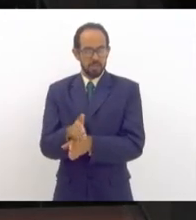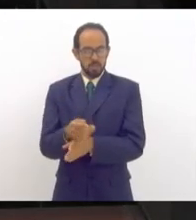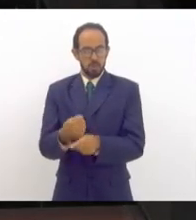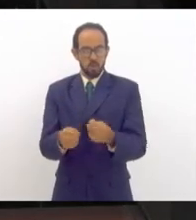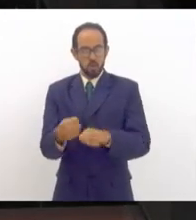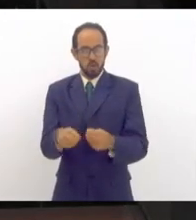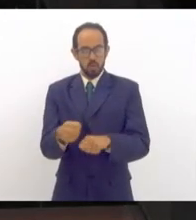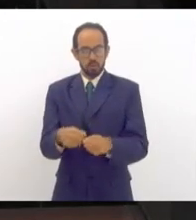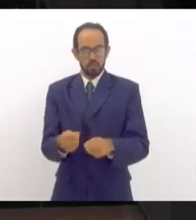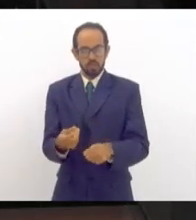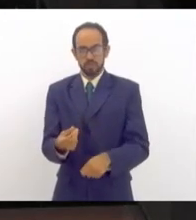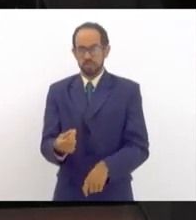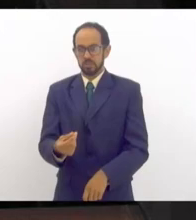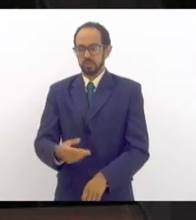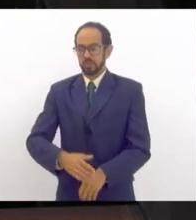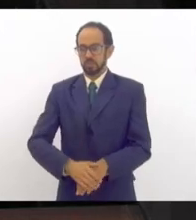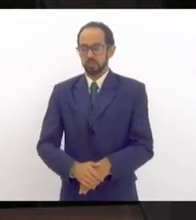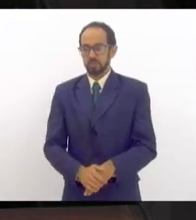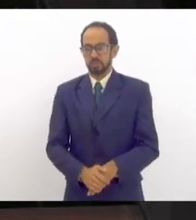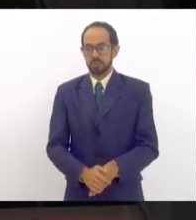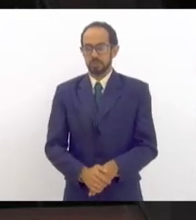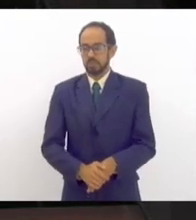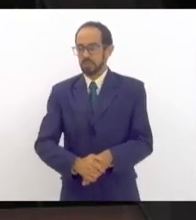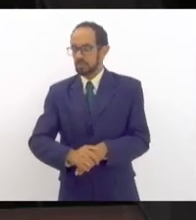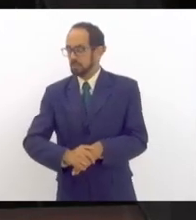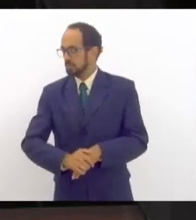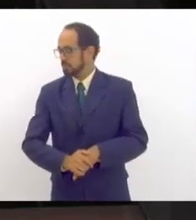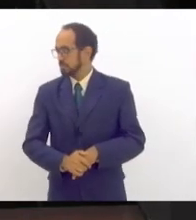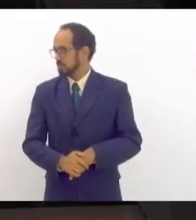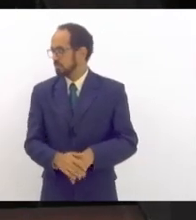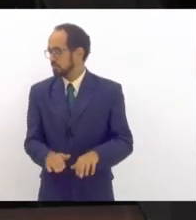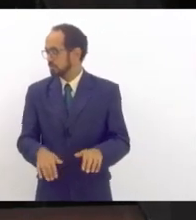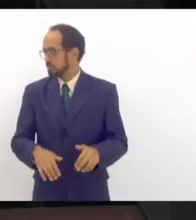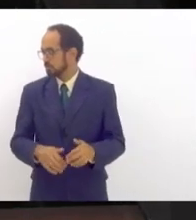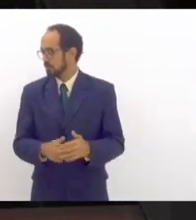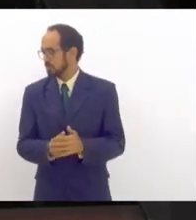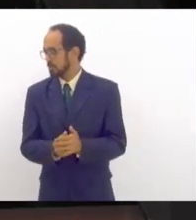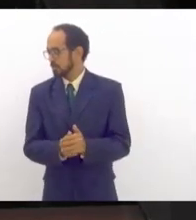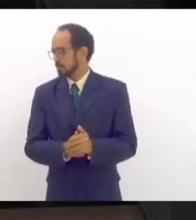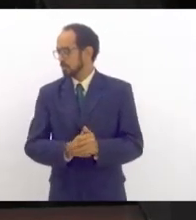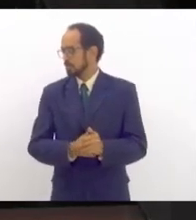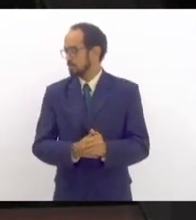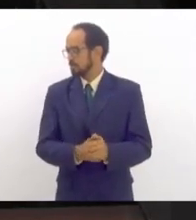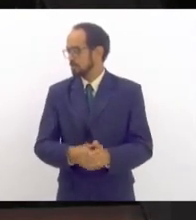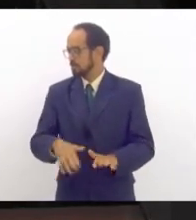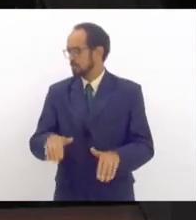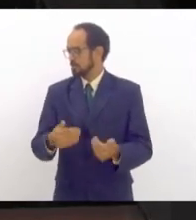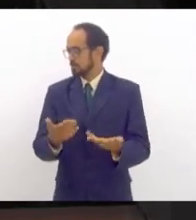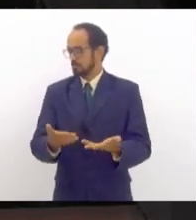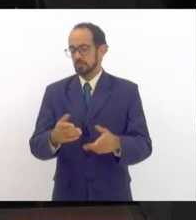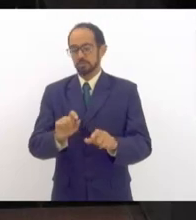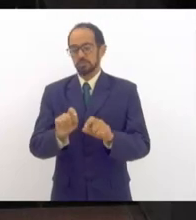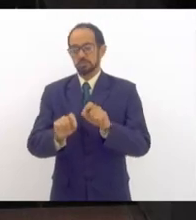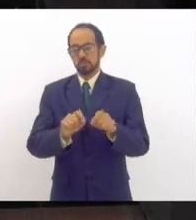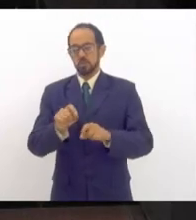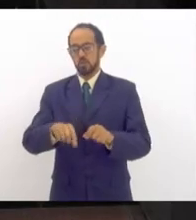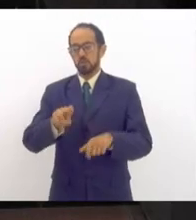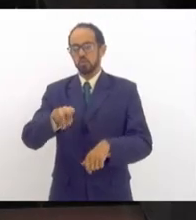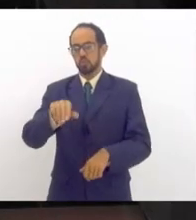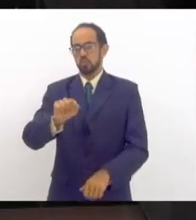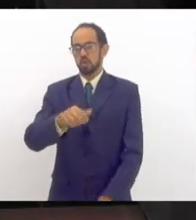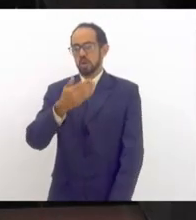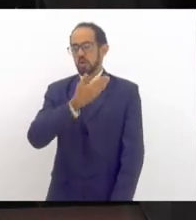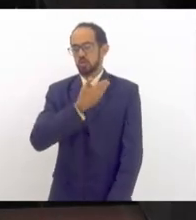que a justiça só dá sempre para concessionária nunca pro interesse público não quer para uma Prefeitura para um governo do estado para o governo federal